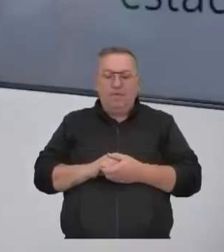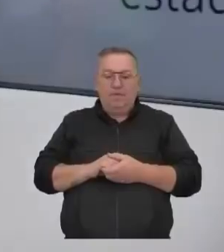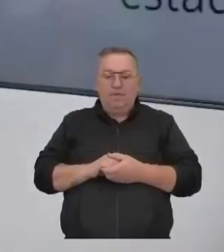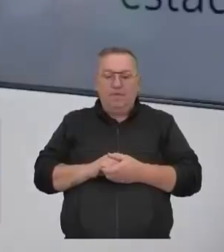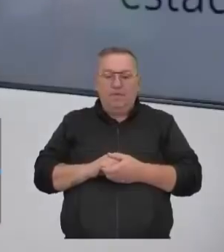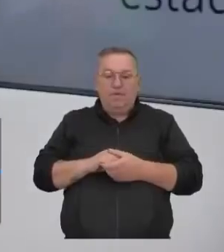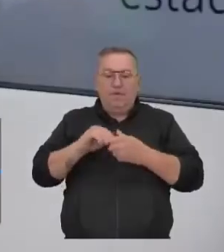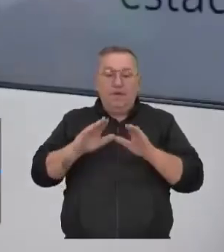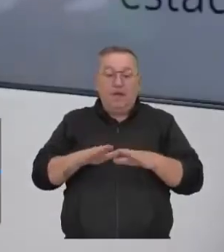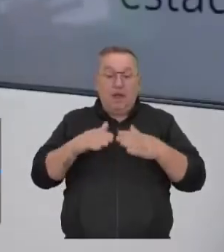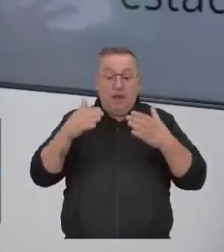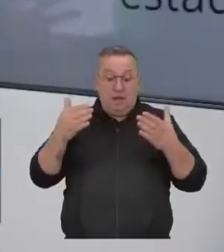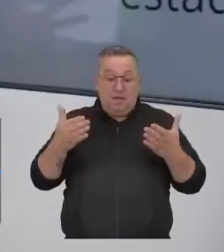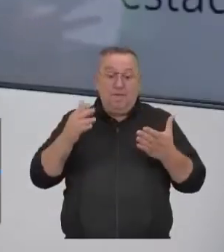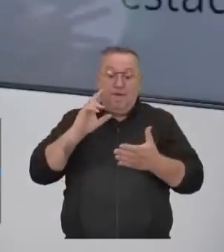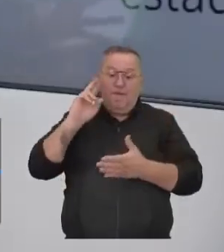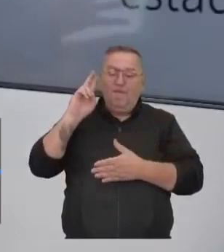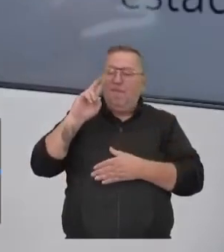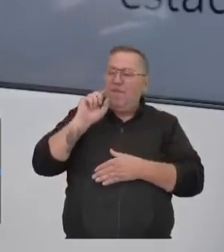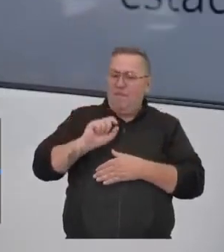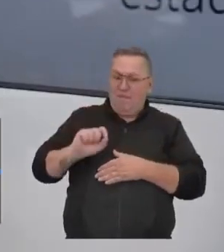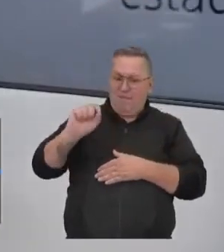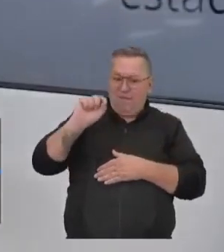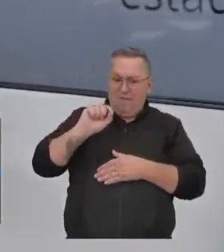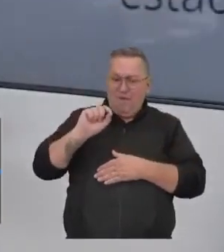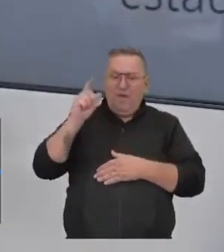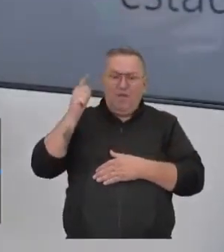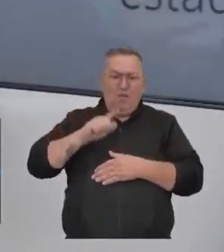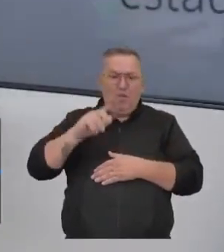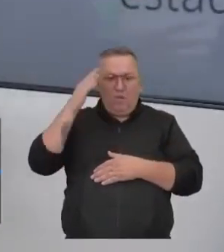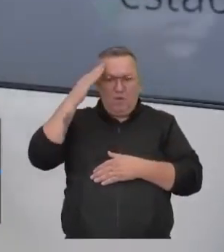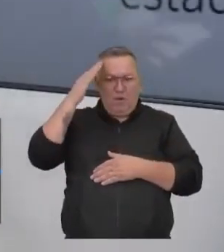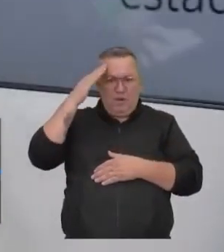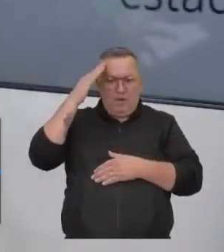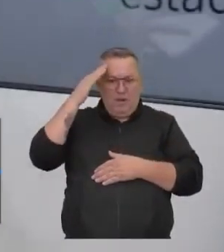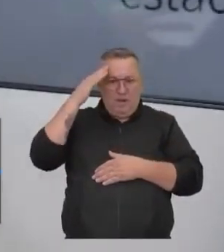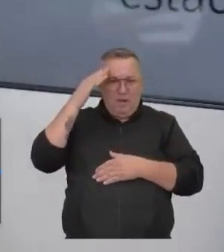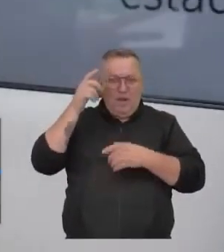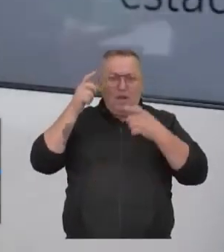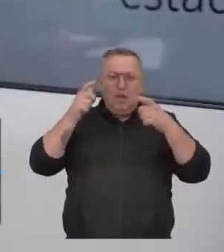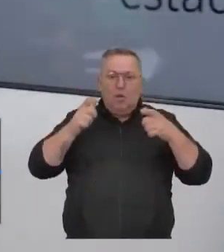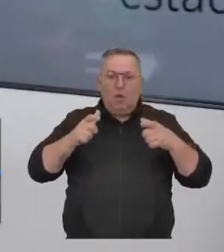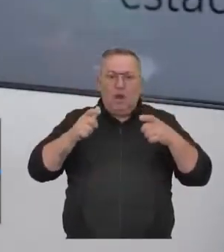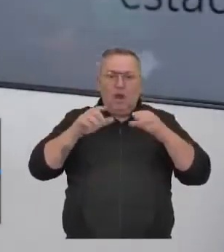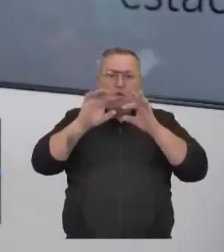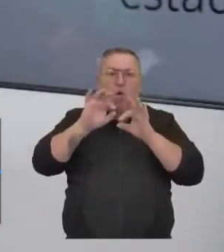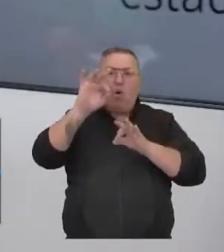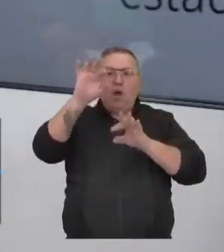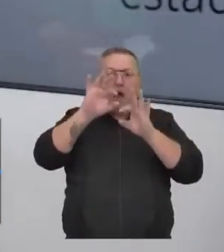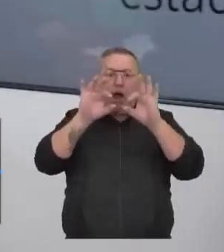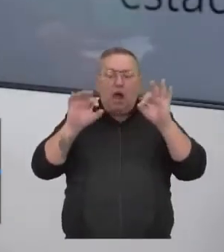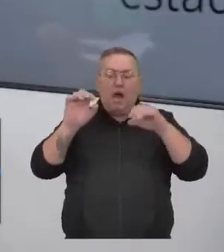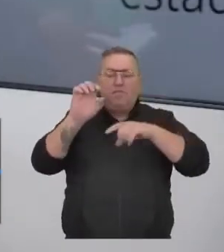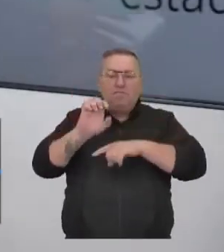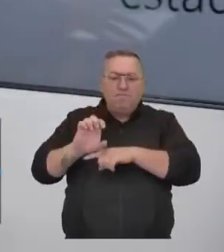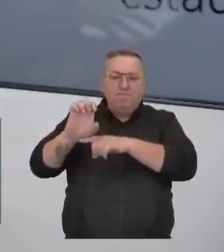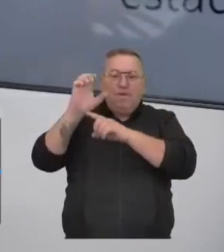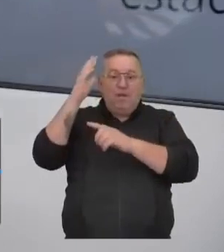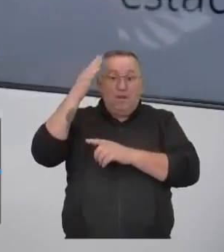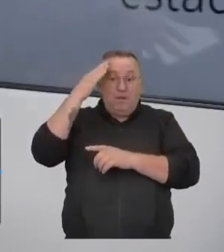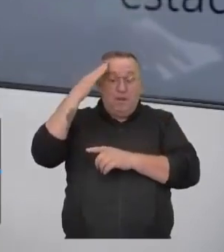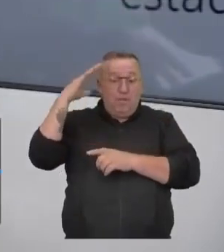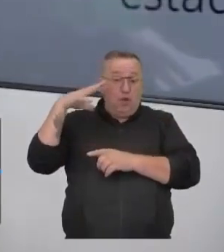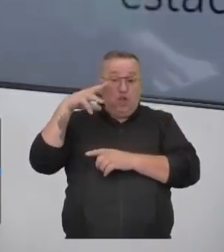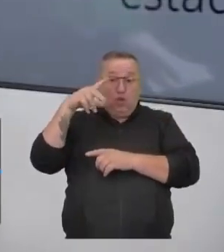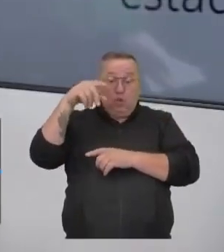E aí, bom, vamos lá. Então, agora que vocês já entenderam o que é território, o que é a área deste território, vocês já sabem que tudo que